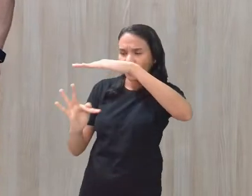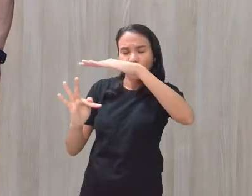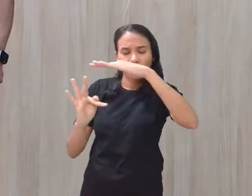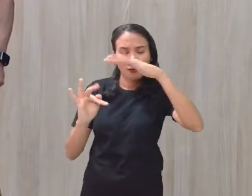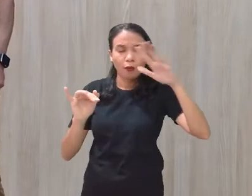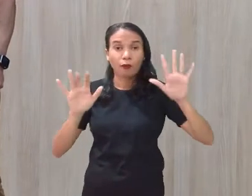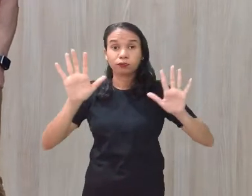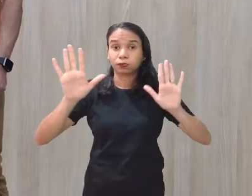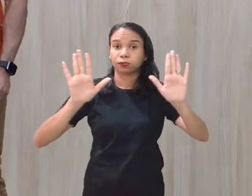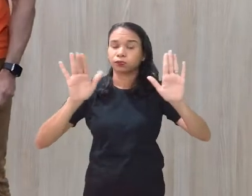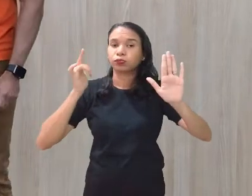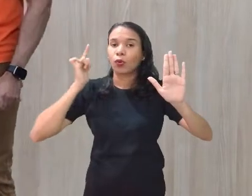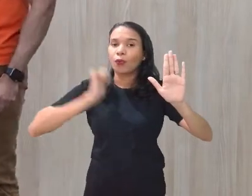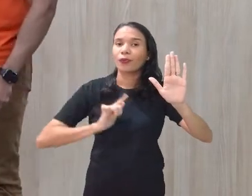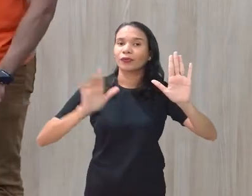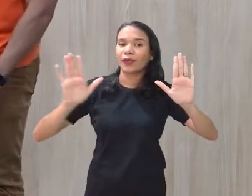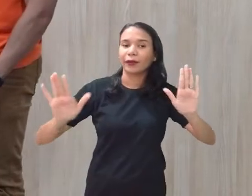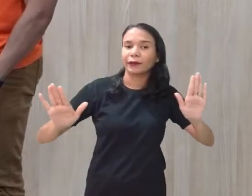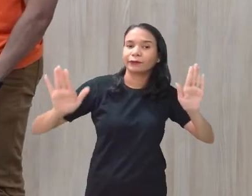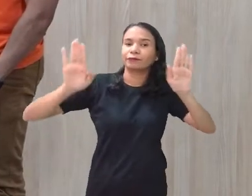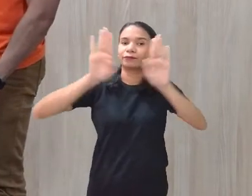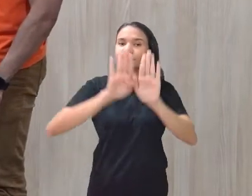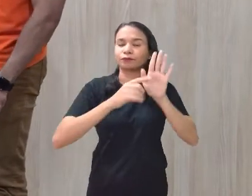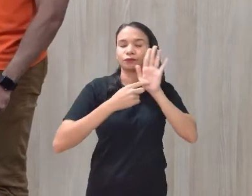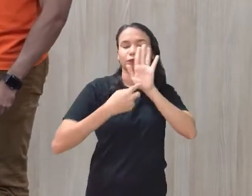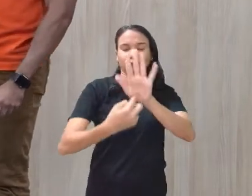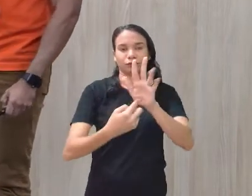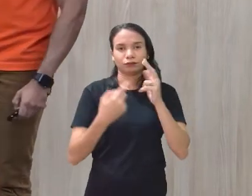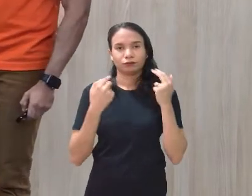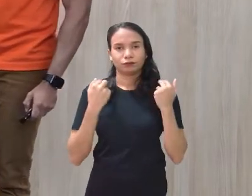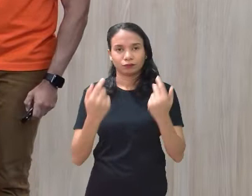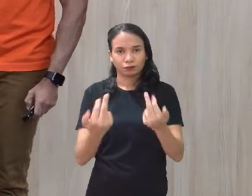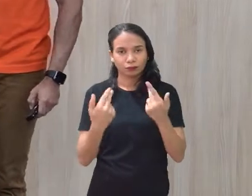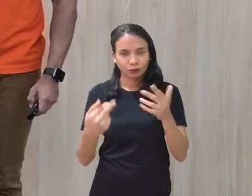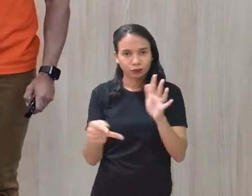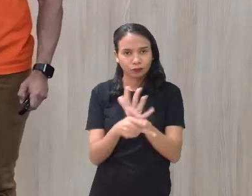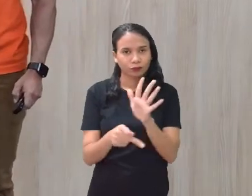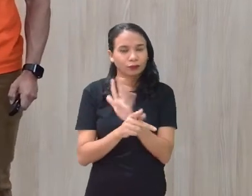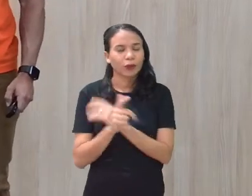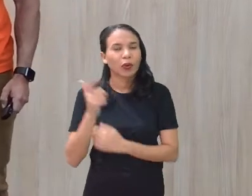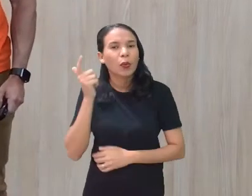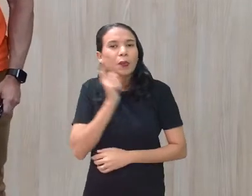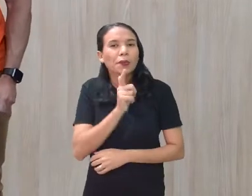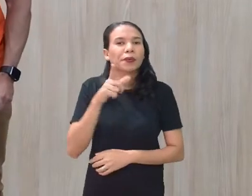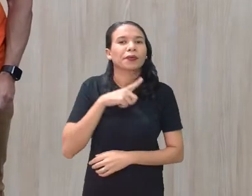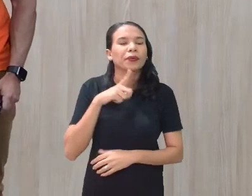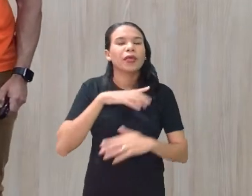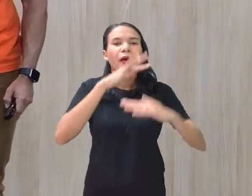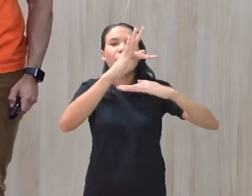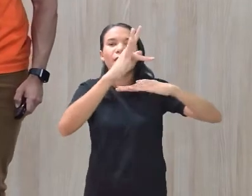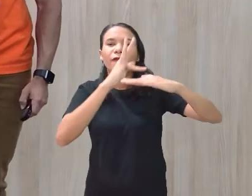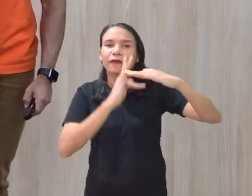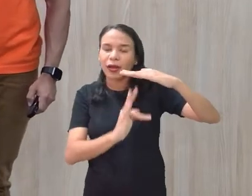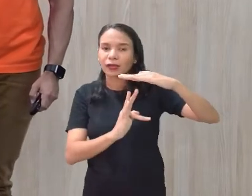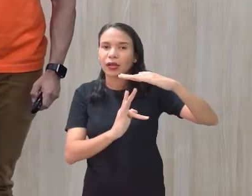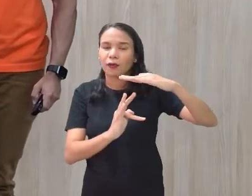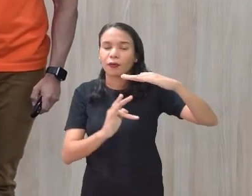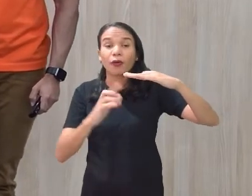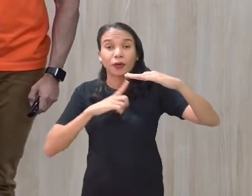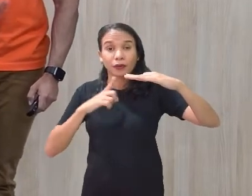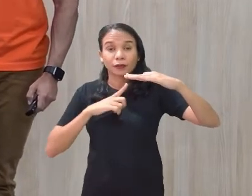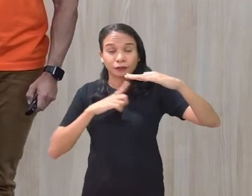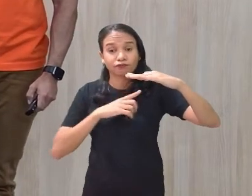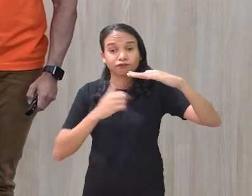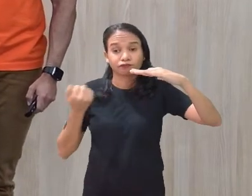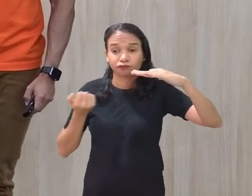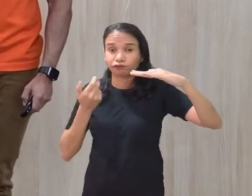fração você consiga aí representar ela de forma que você encontre uma fração decimal